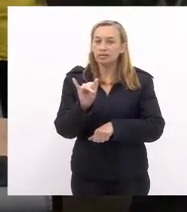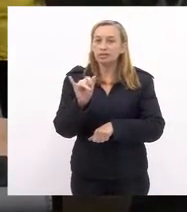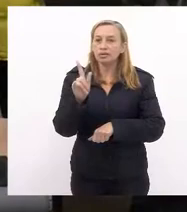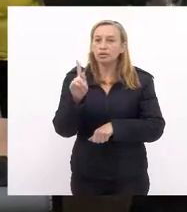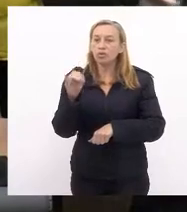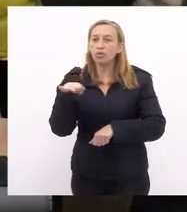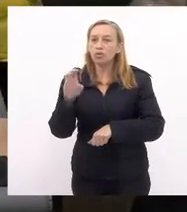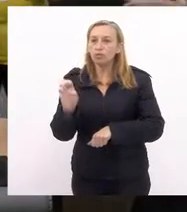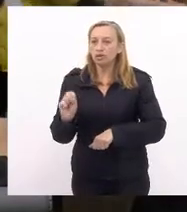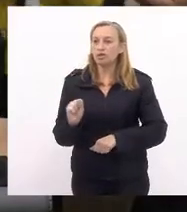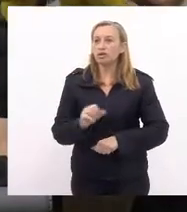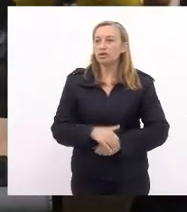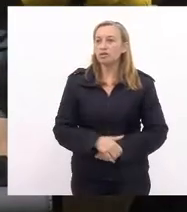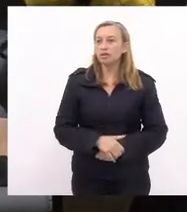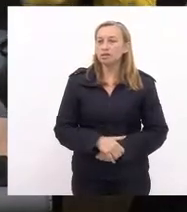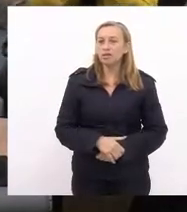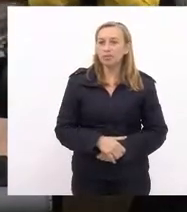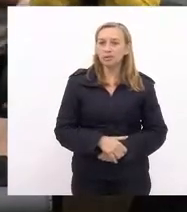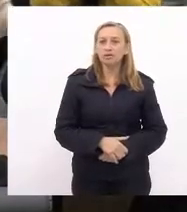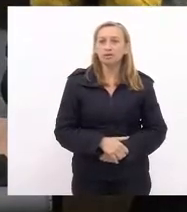Pascoal.